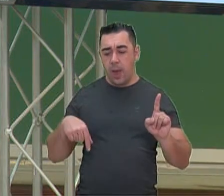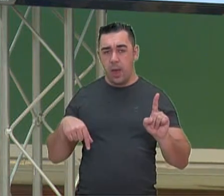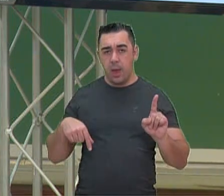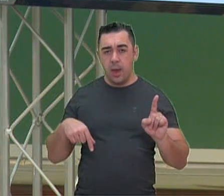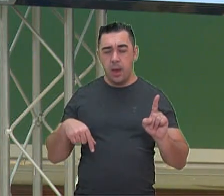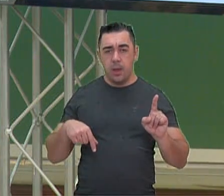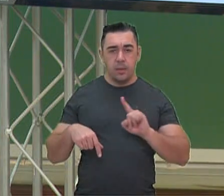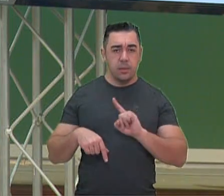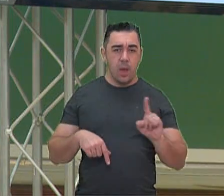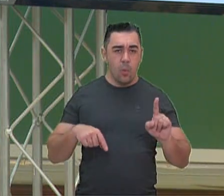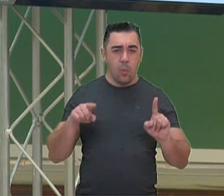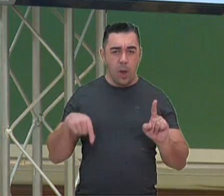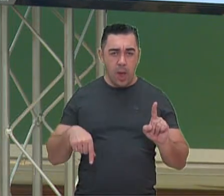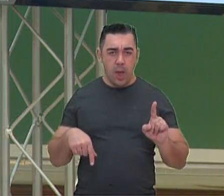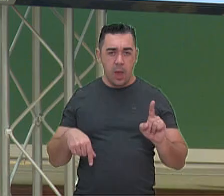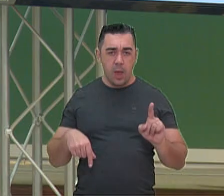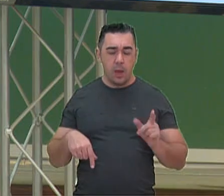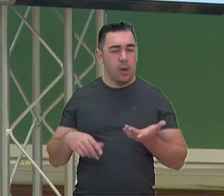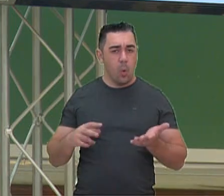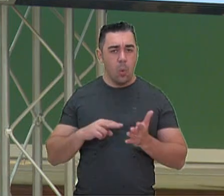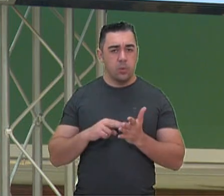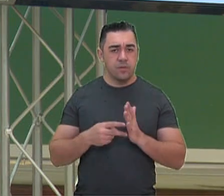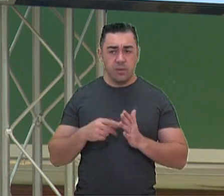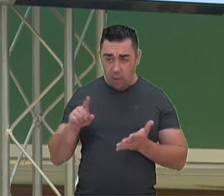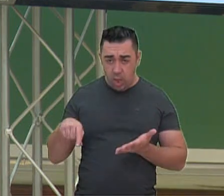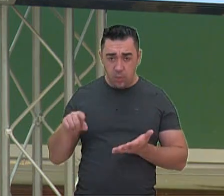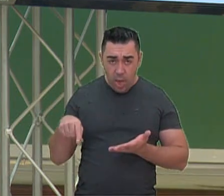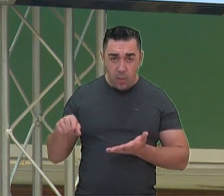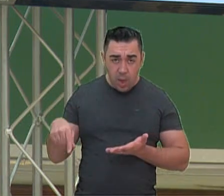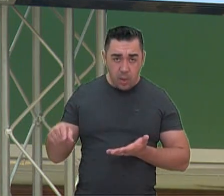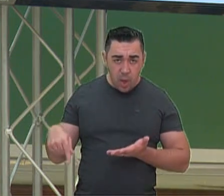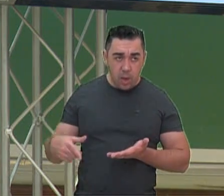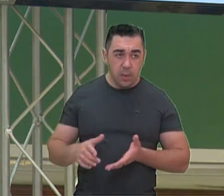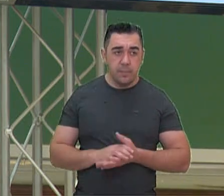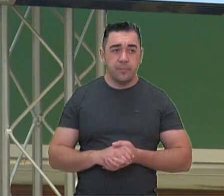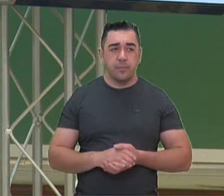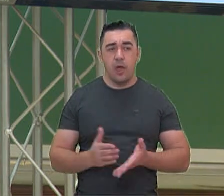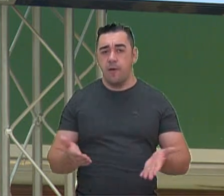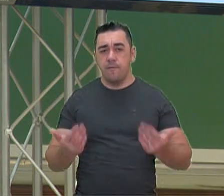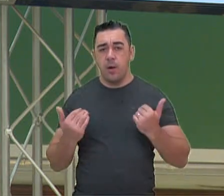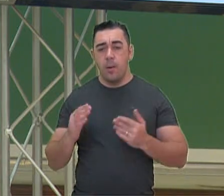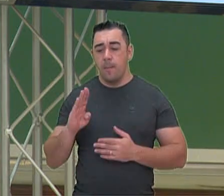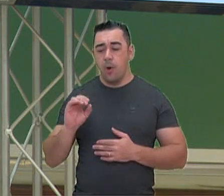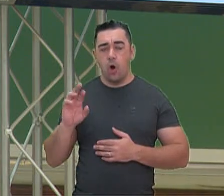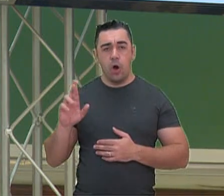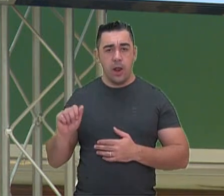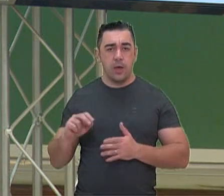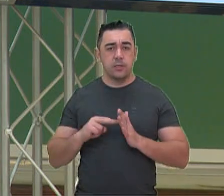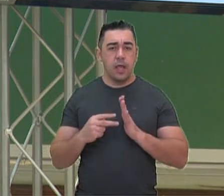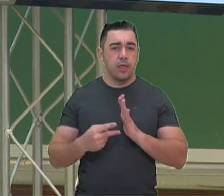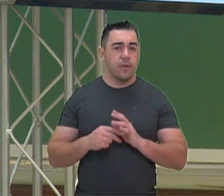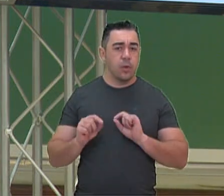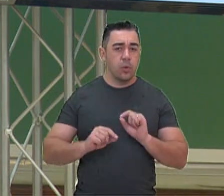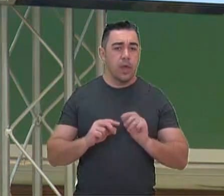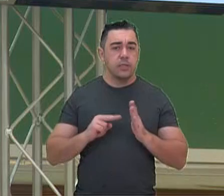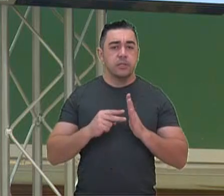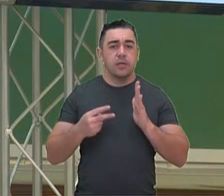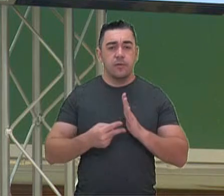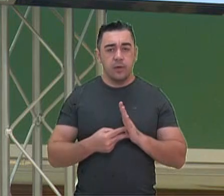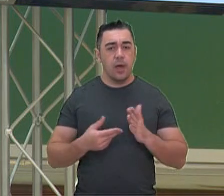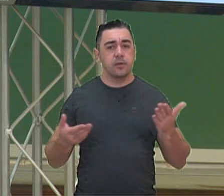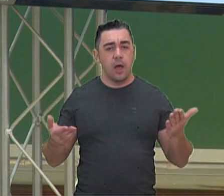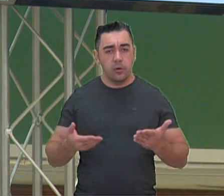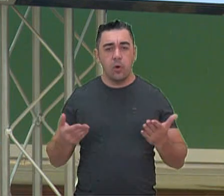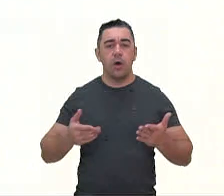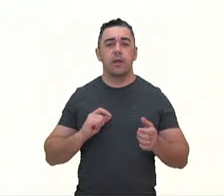do né. A expressão bora, vamos nessa, vamos embora, essa expressão ganhou novos significados a